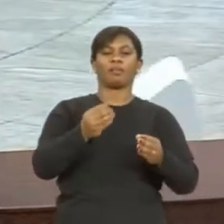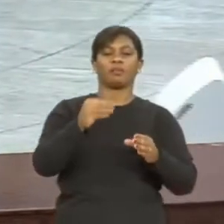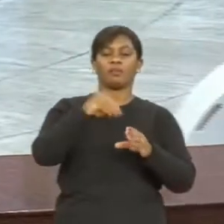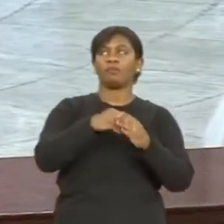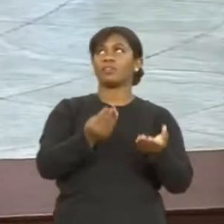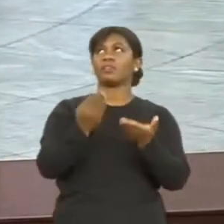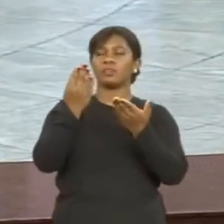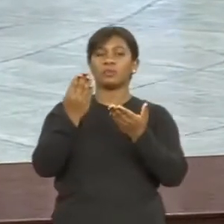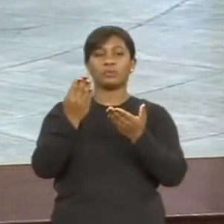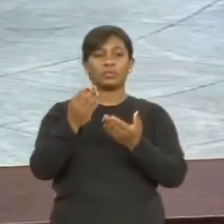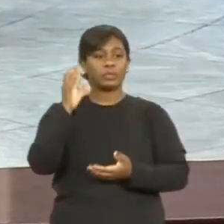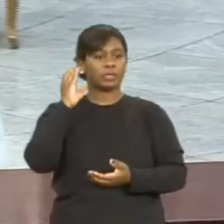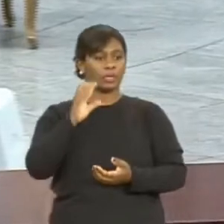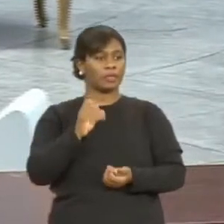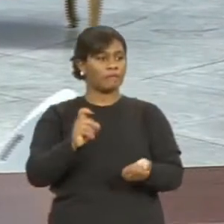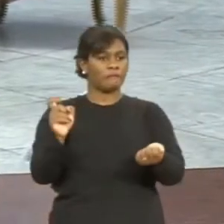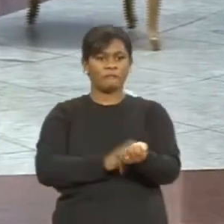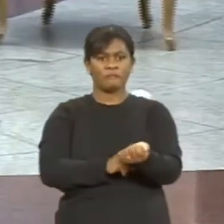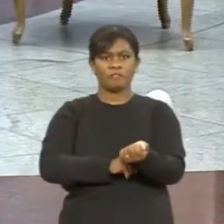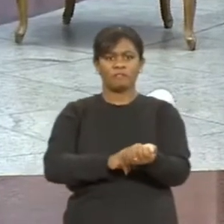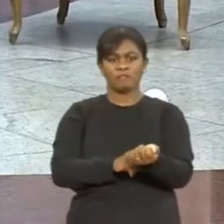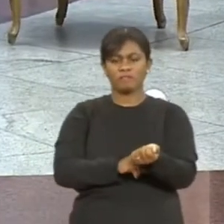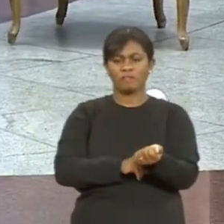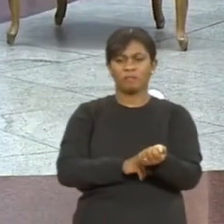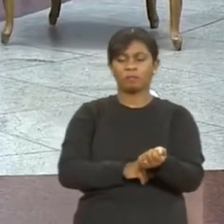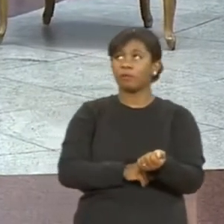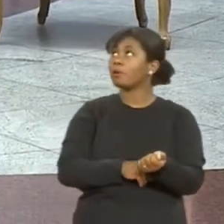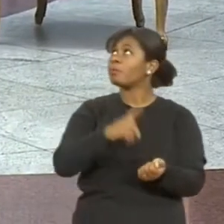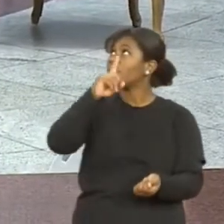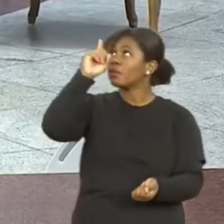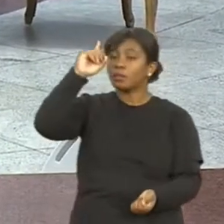Ele ficou irado. E Deus disse, Caim,